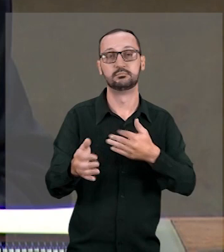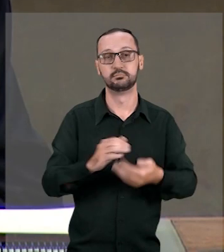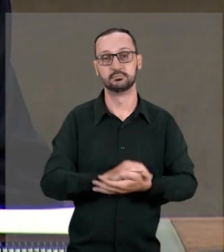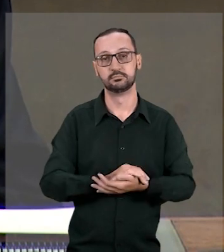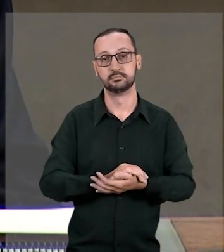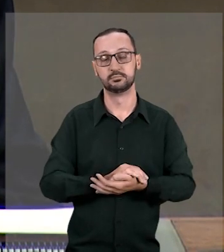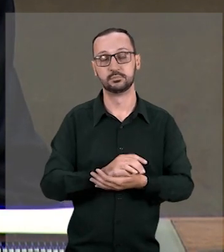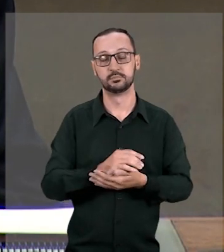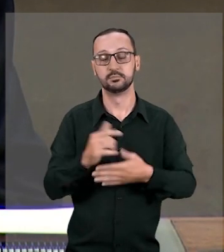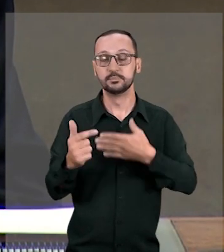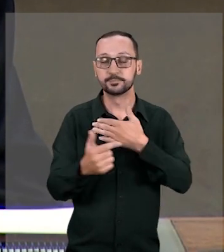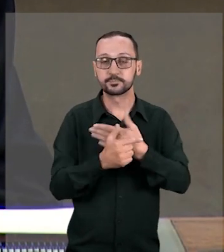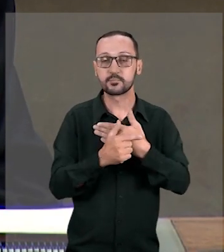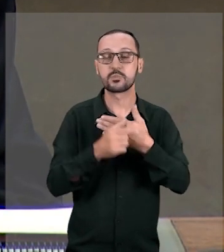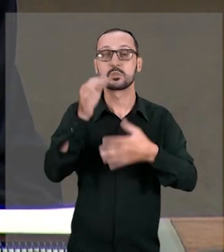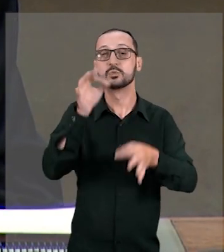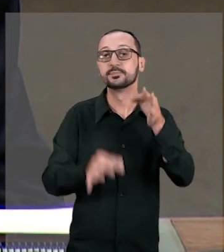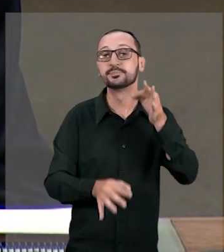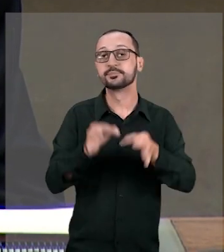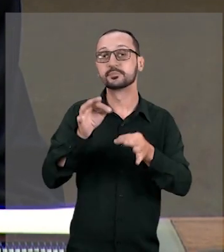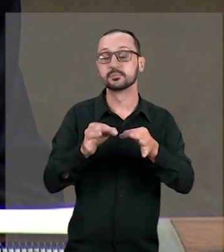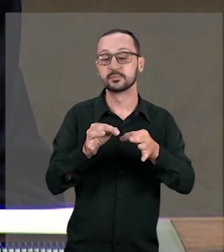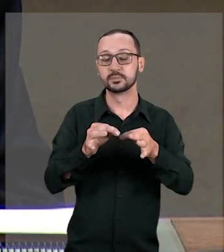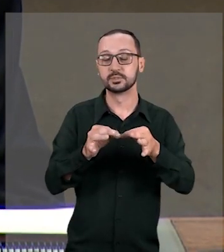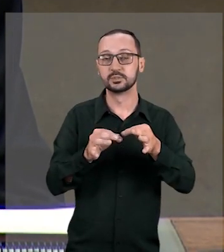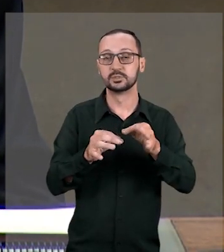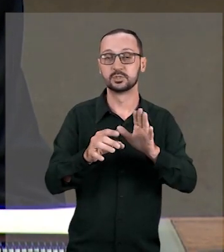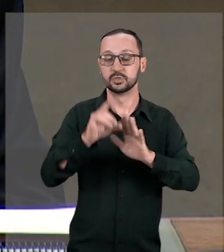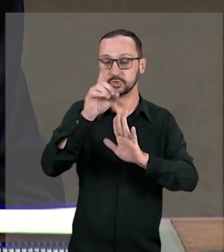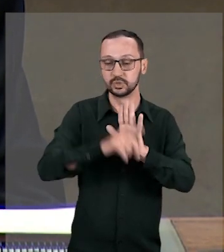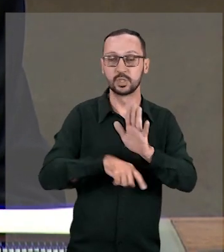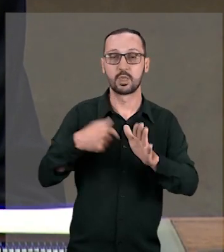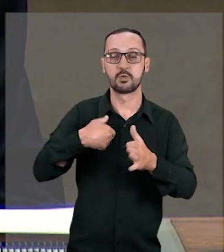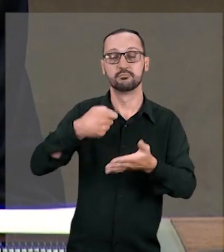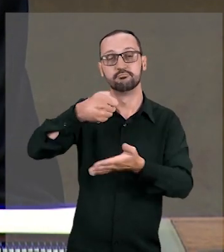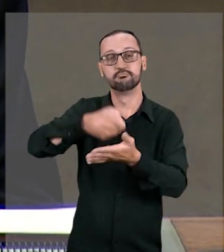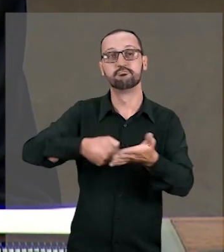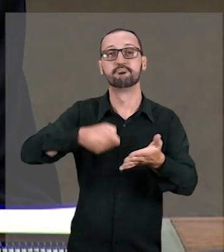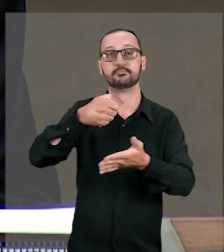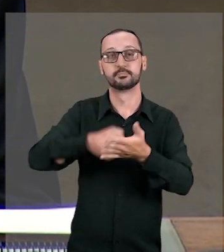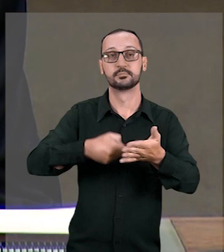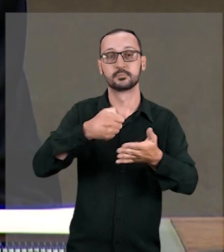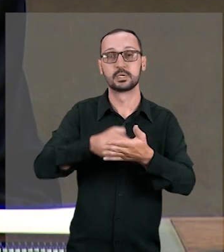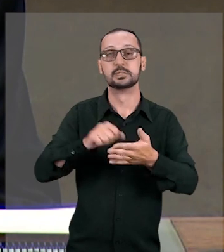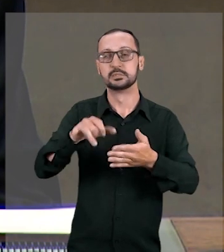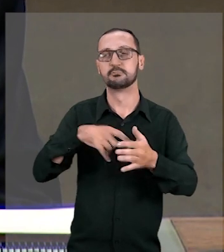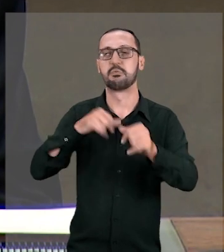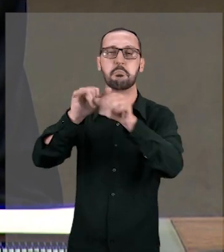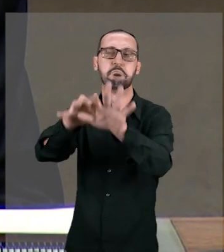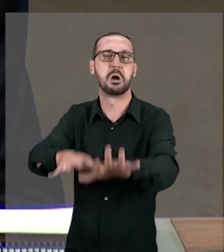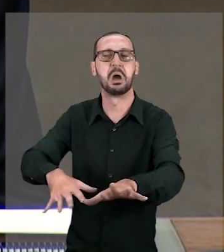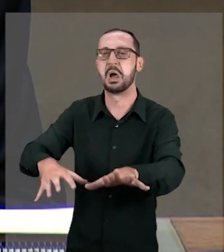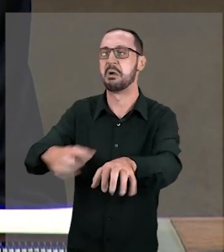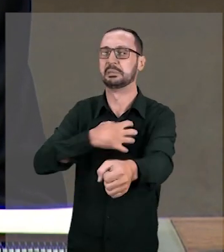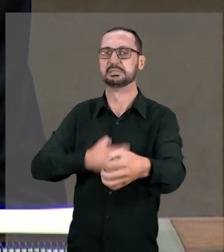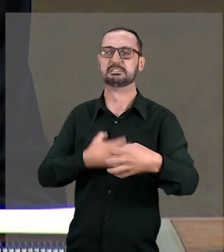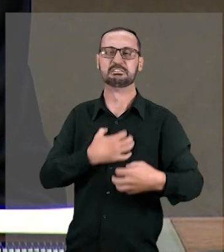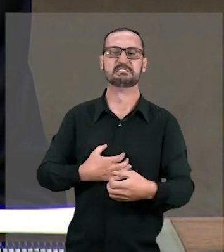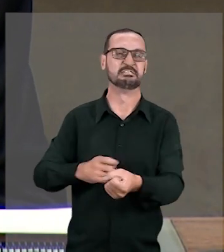O papel do juiz é assegurar aquele direito fundamental, mesmo contra a multidão